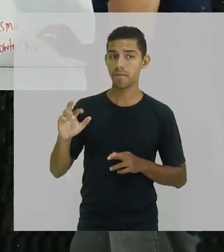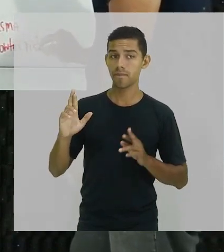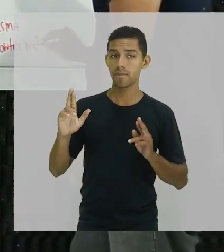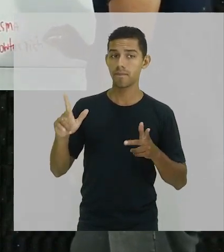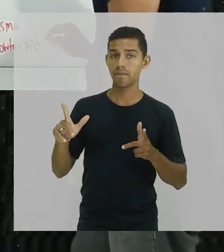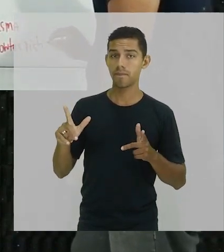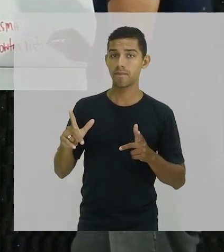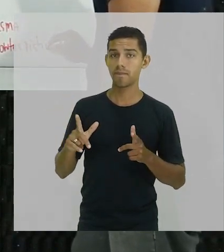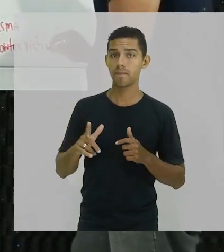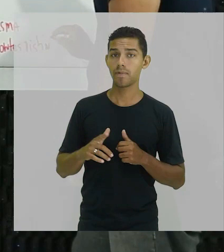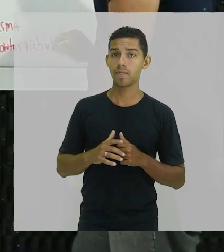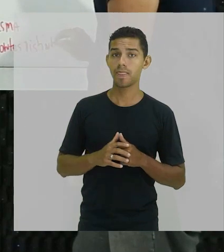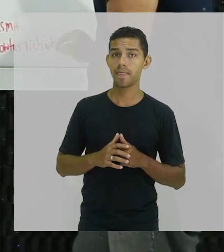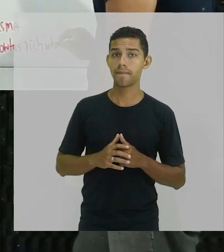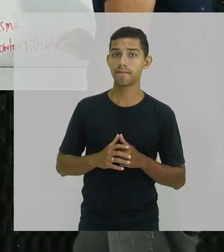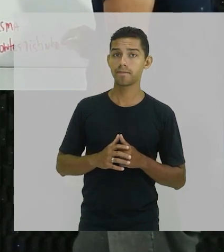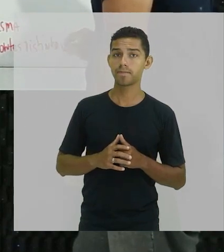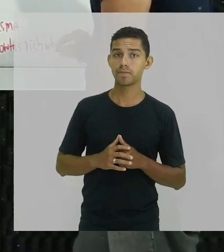distintas.